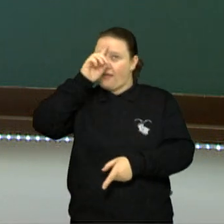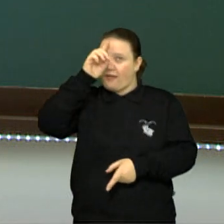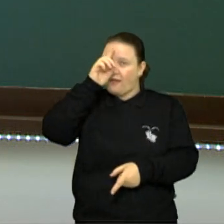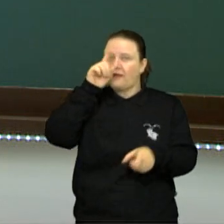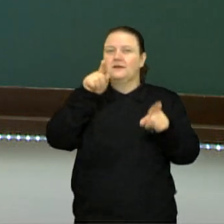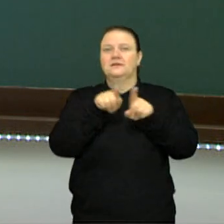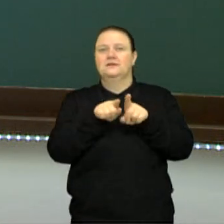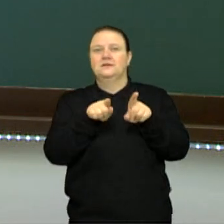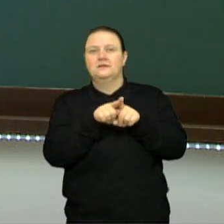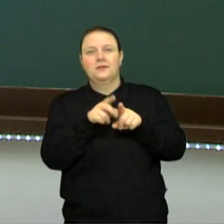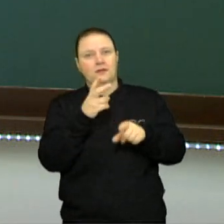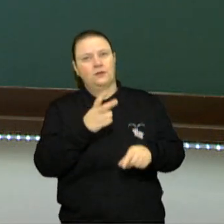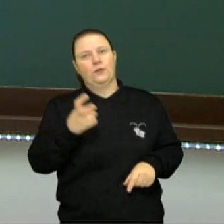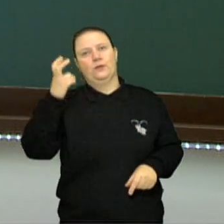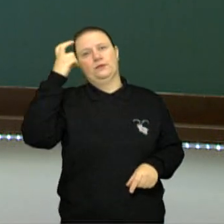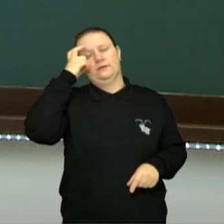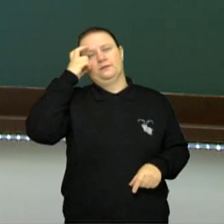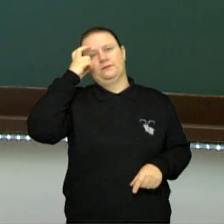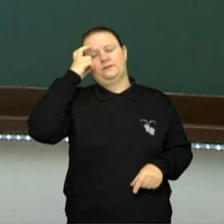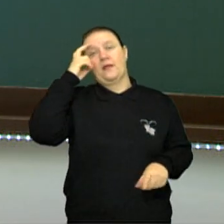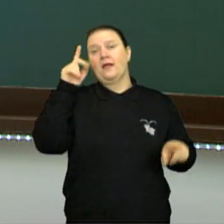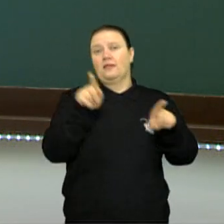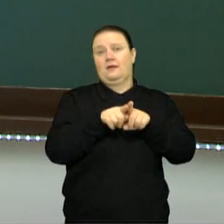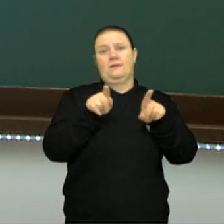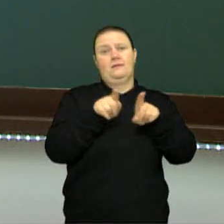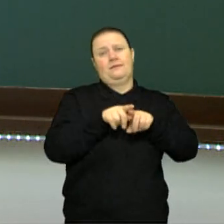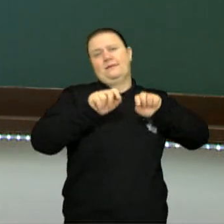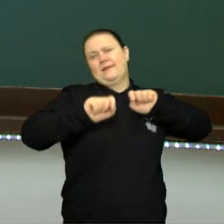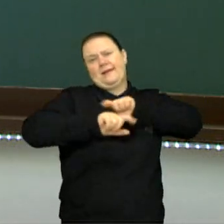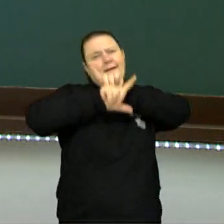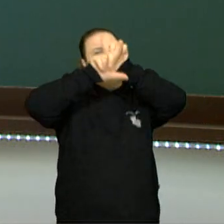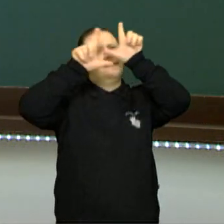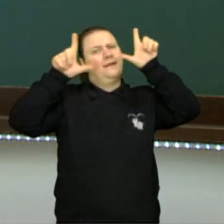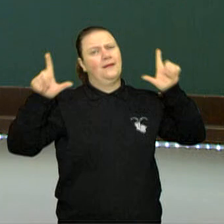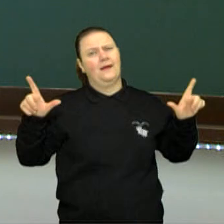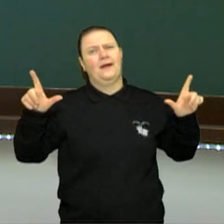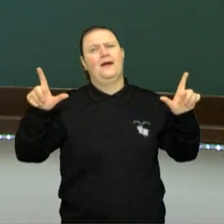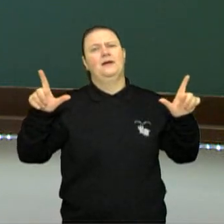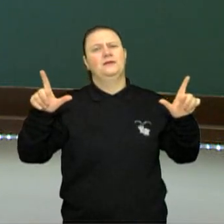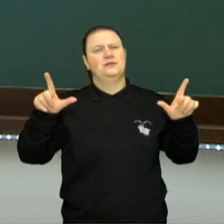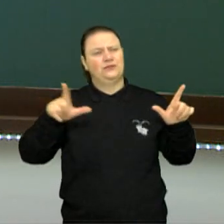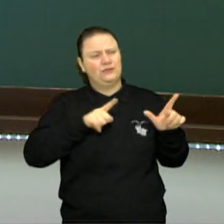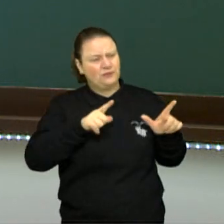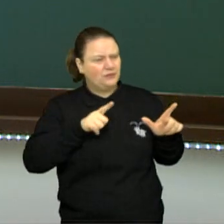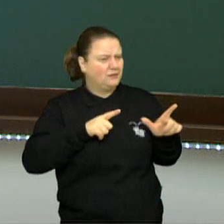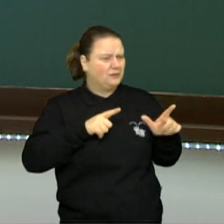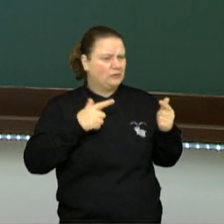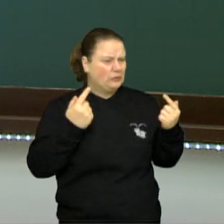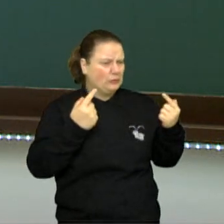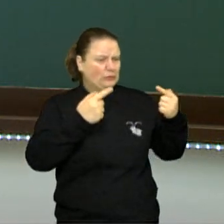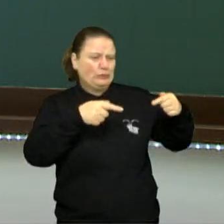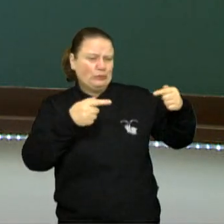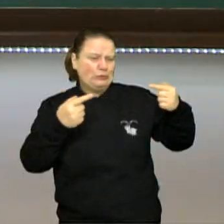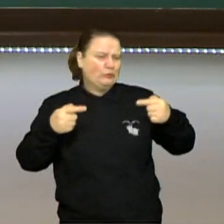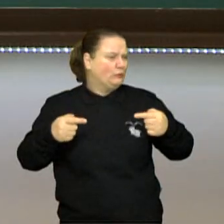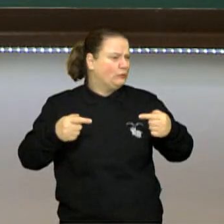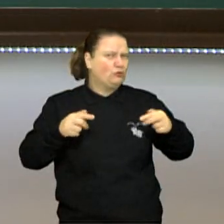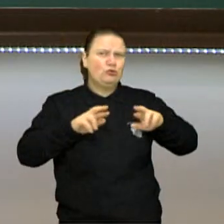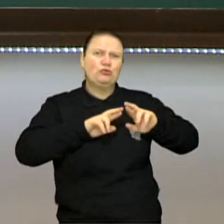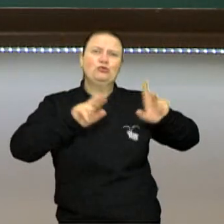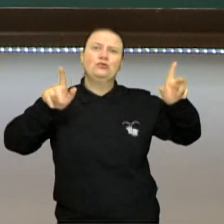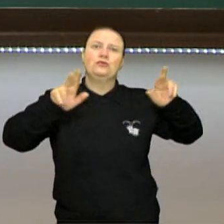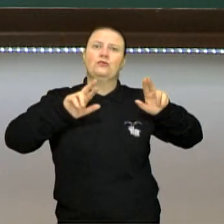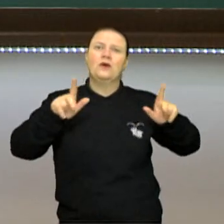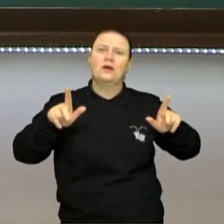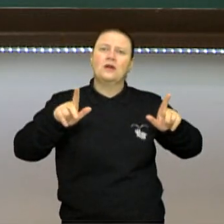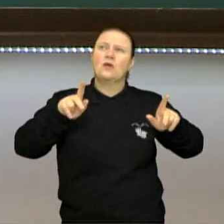claro, também um choque cultural, né? Duas culturas bem diferentes, né? Dos povos indígenas, dos europeus, e que vão se